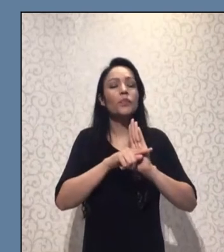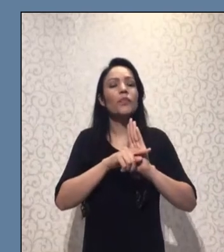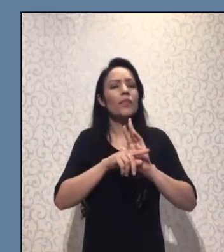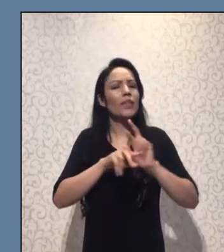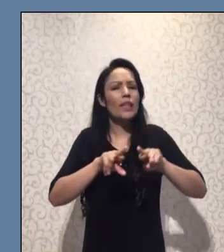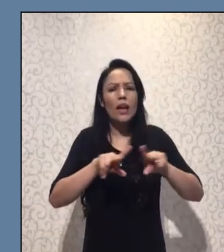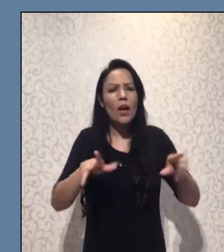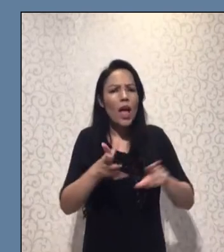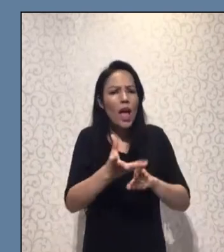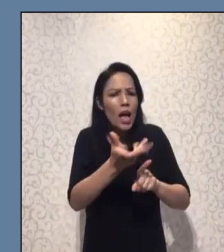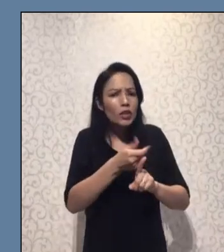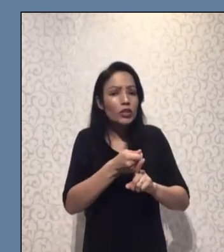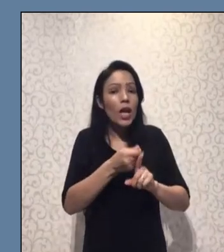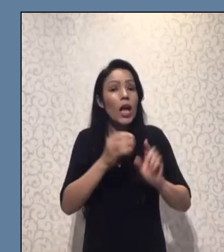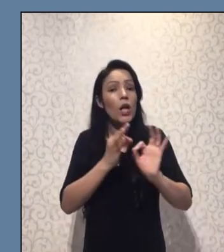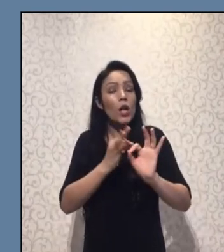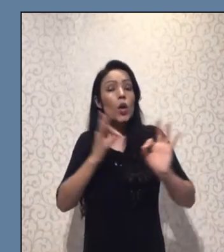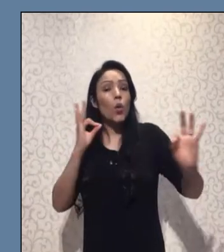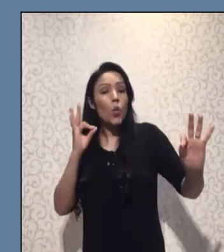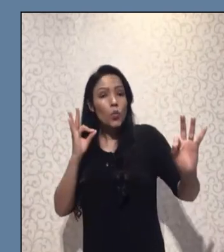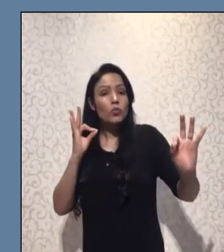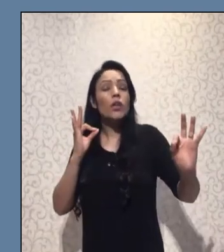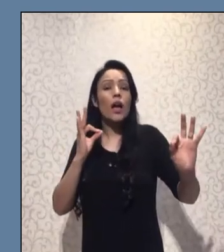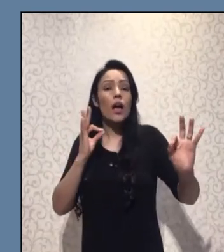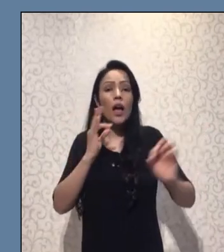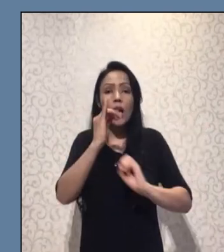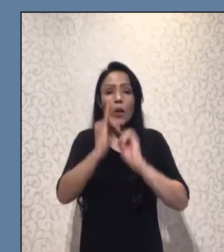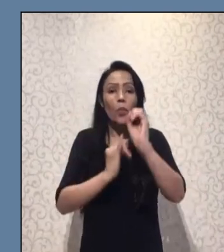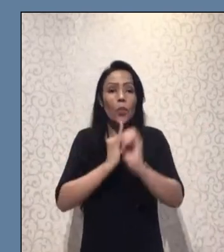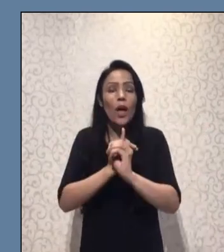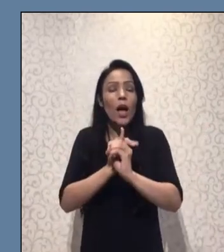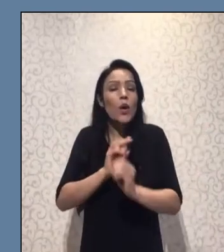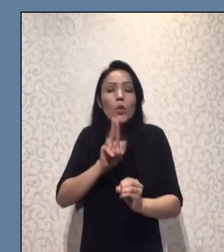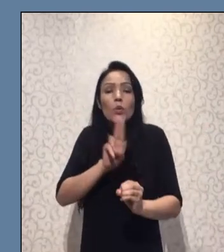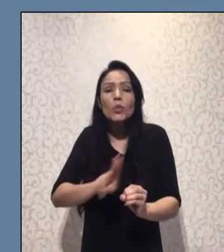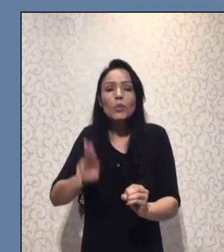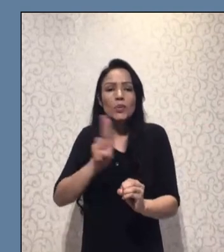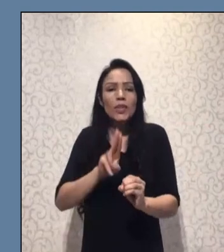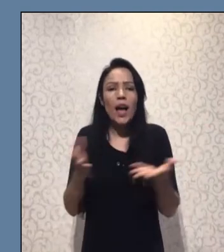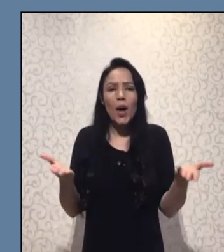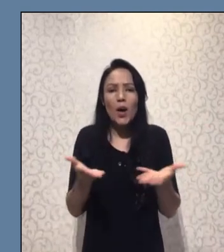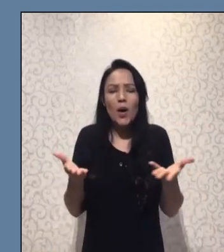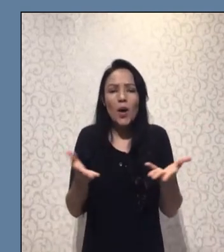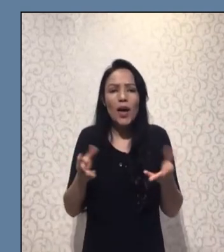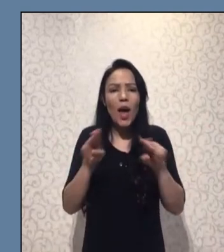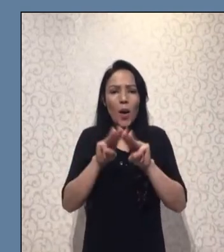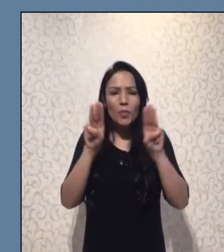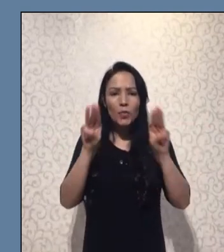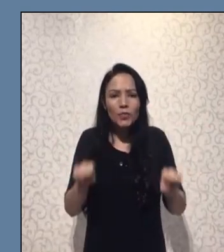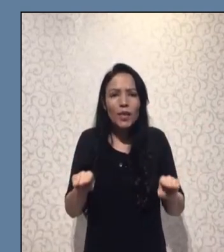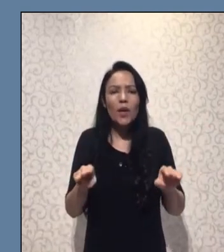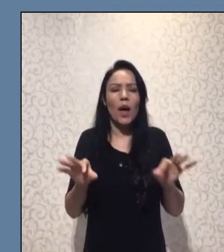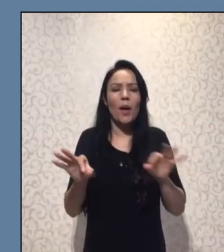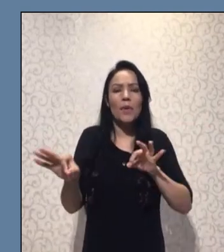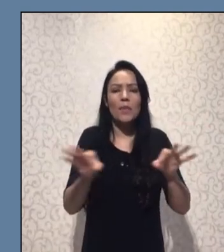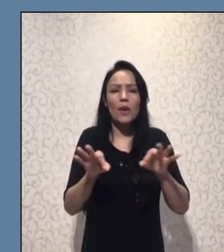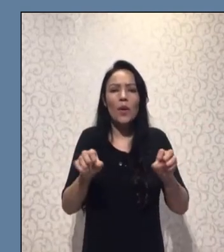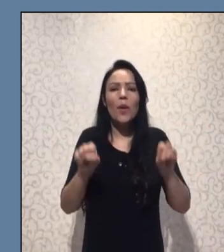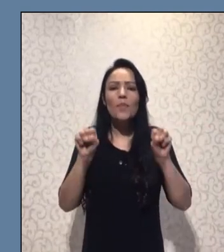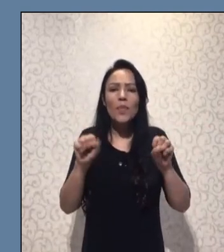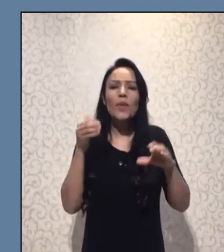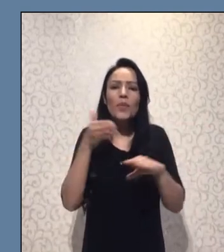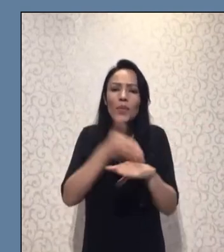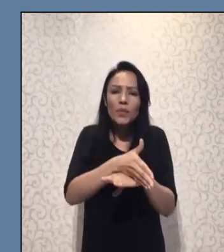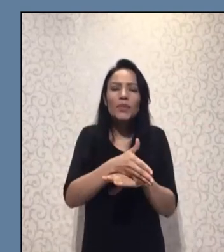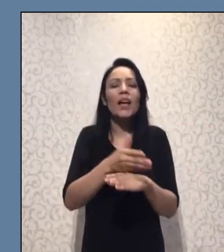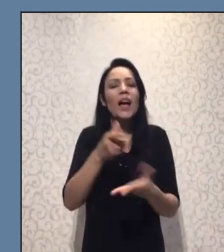remotamente por meio desses dispositivos que o museu preparou para que você possa acessar essas obras